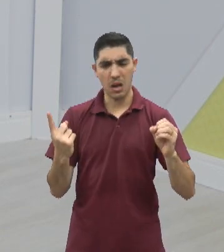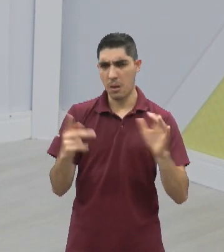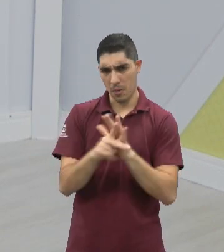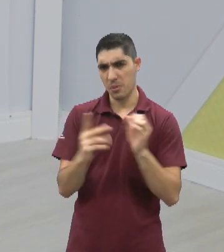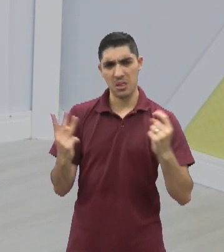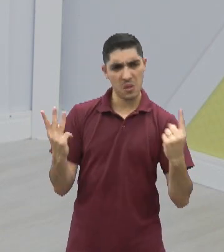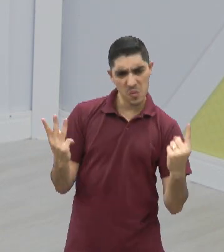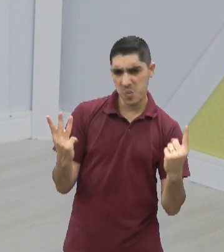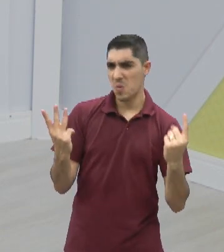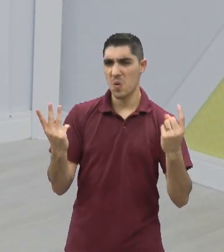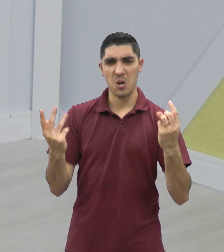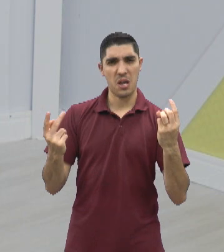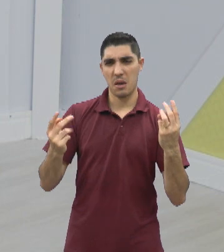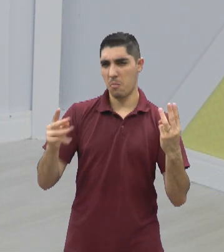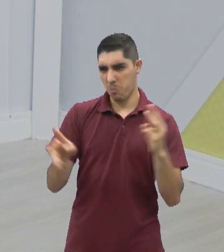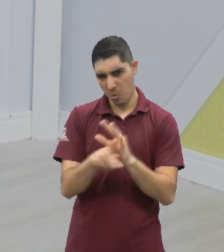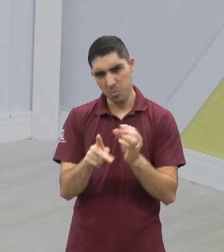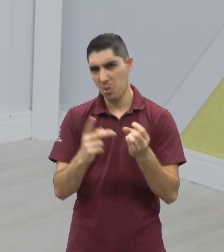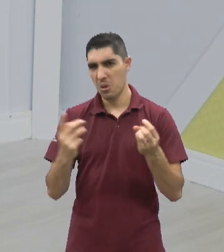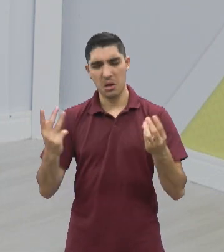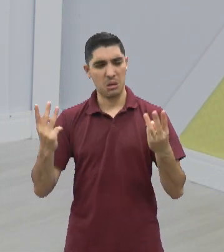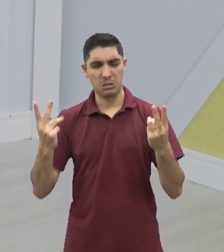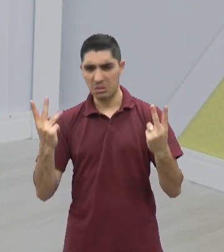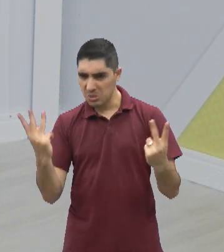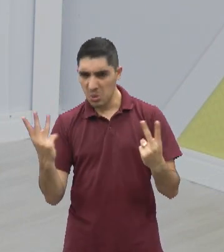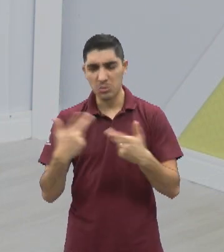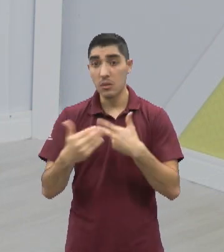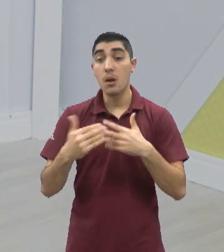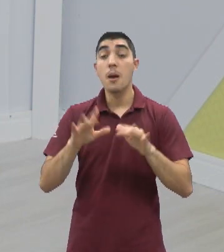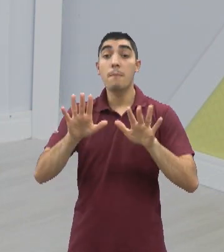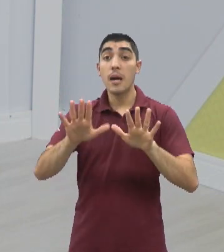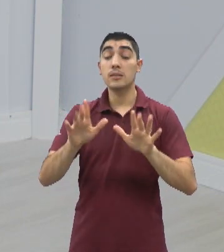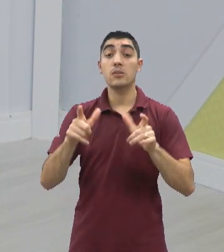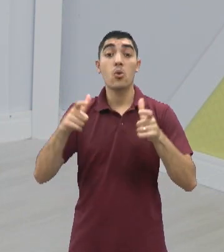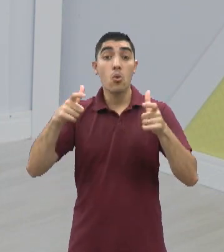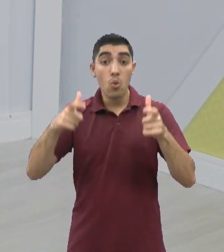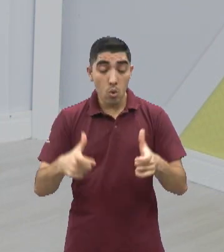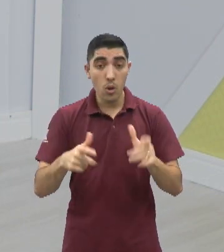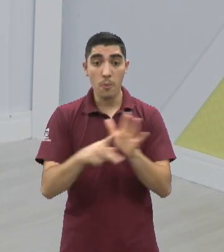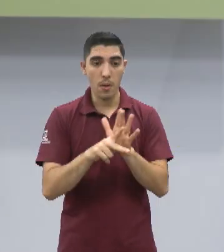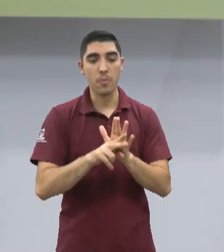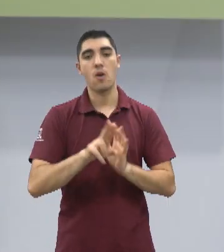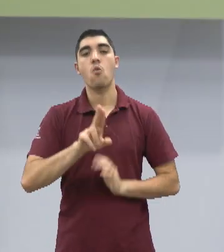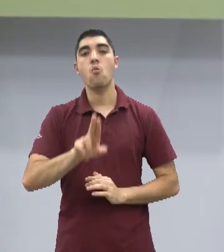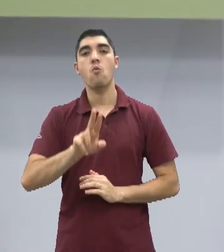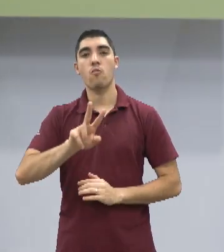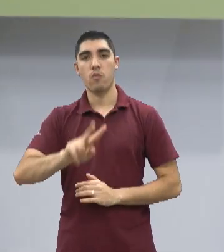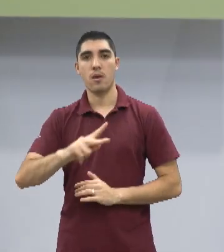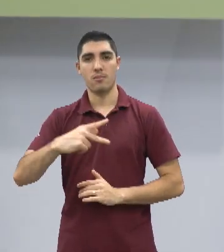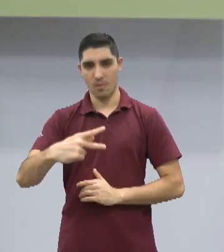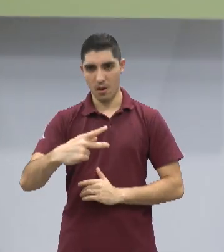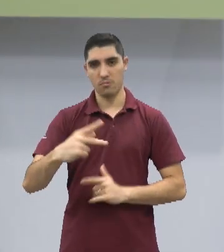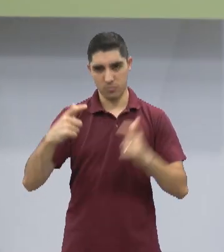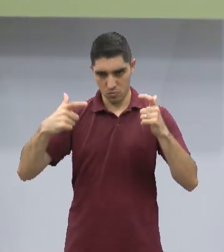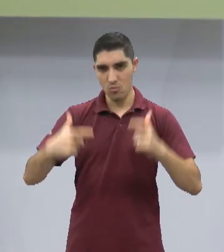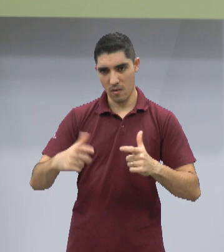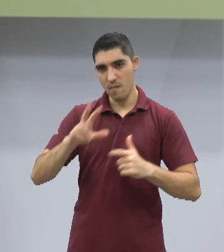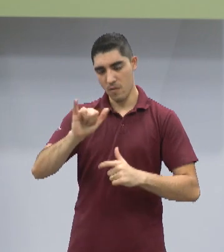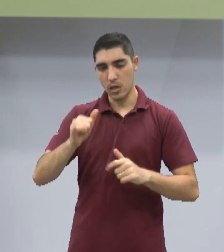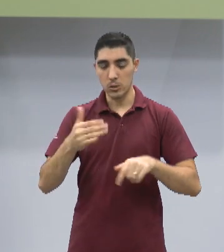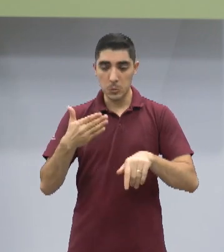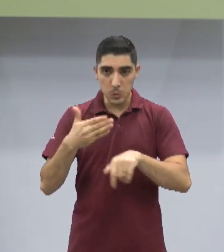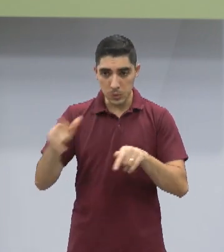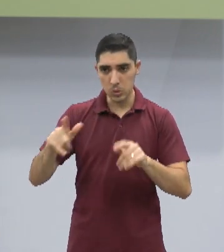aí a decisão será no Golden 7, no mesmo ginásio da Univap, hoje, 5 da tarde. Brunão. Boa sorte para o pessoal do São José